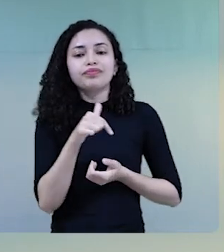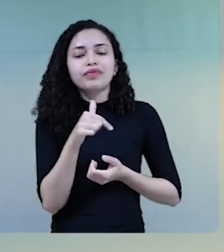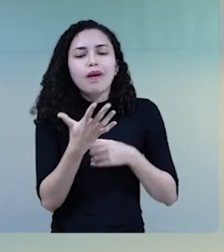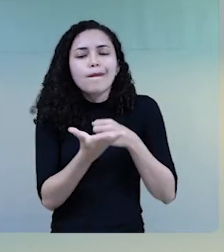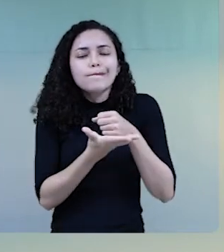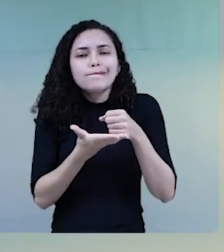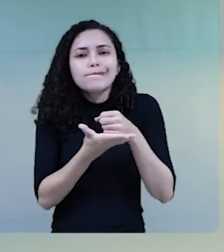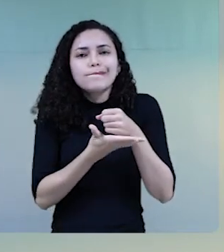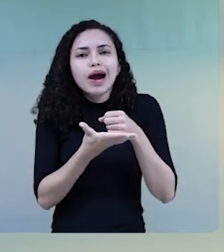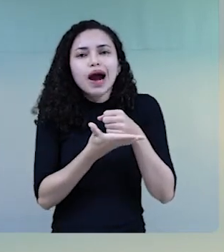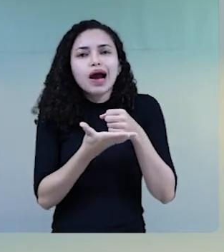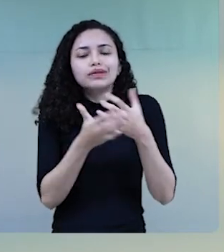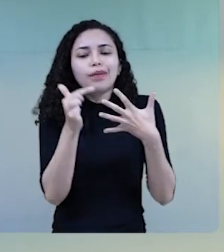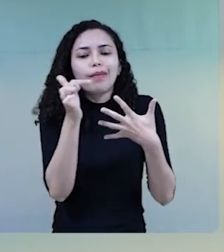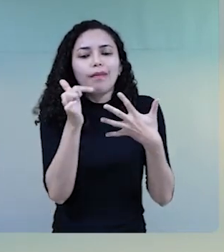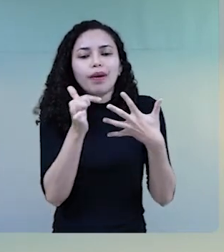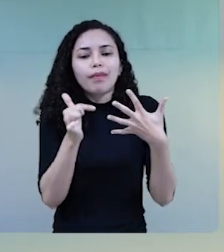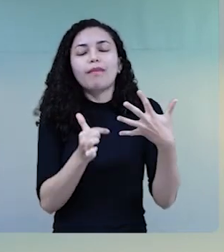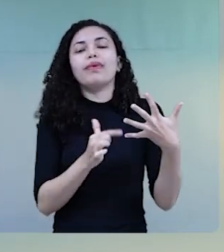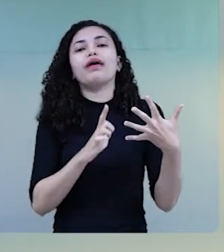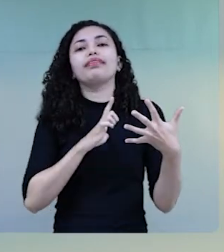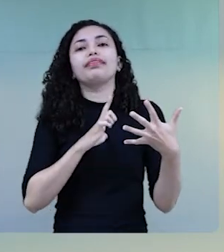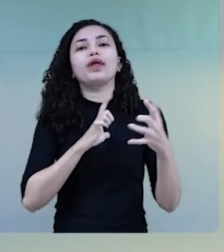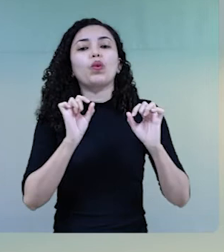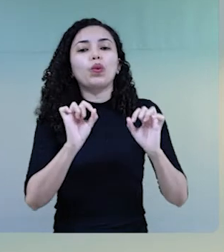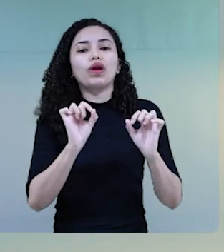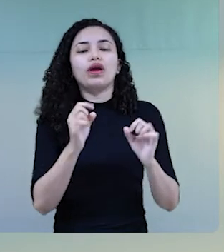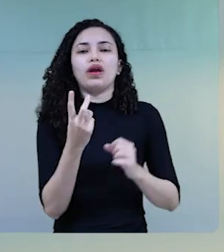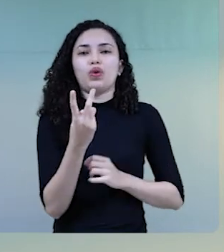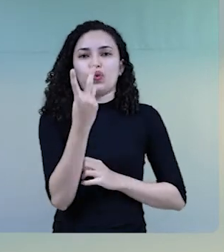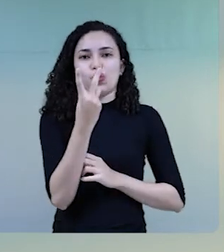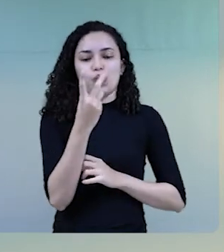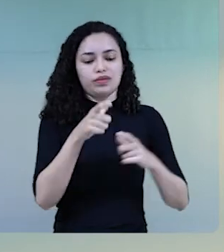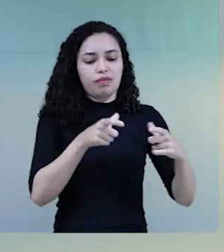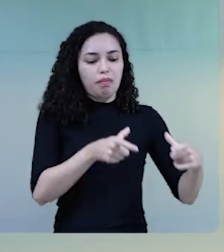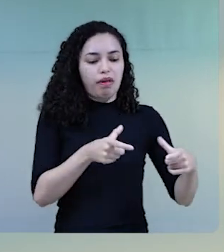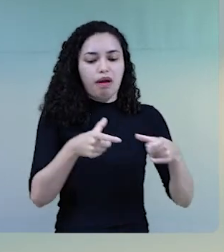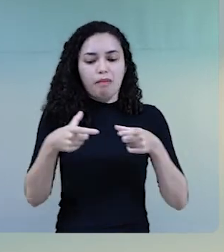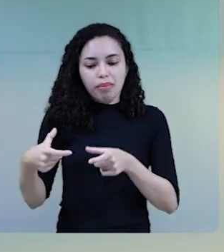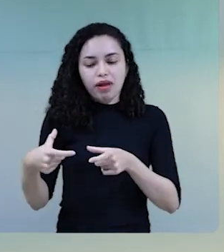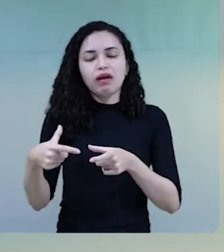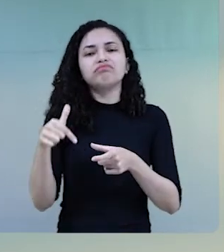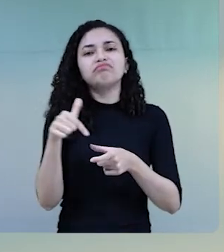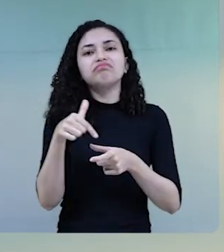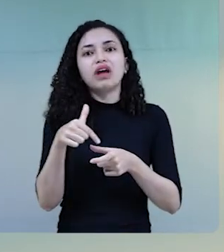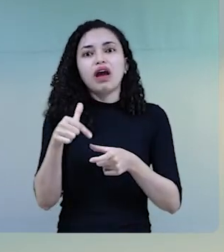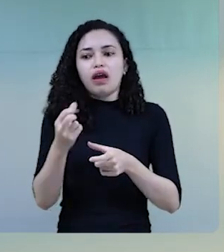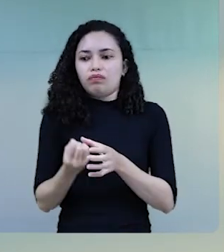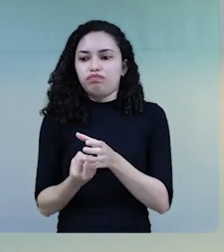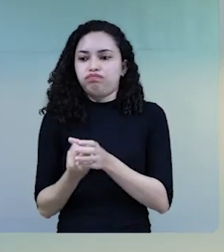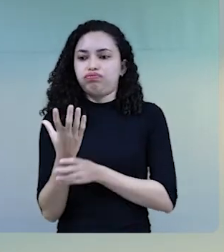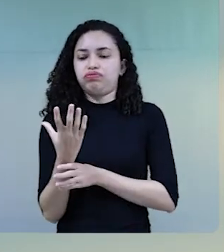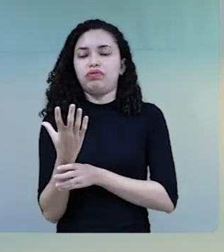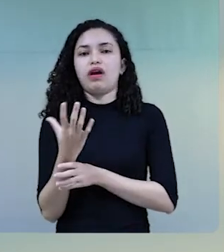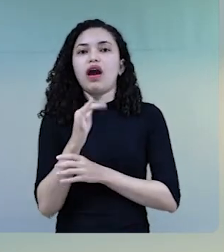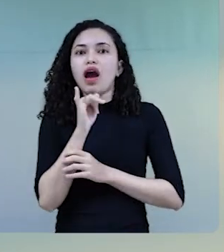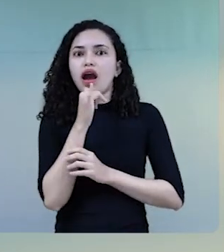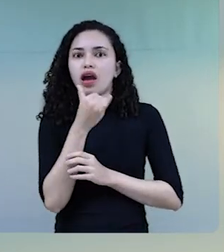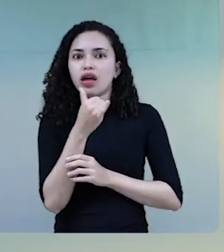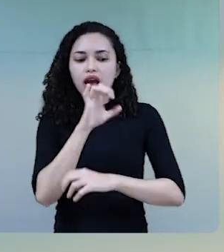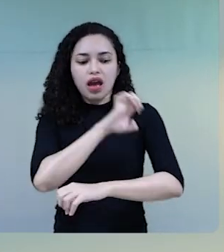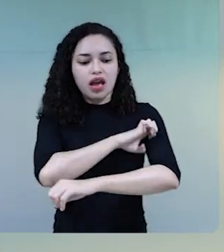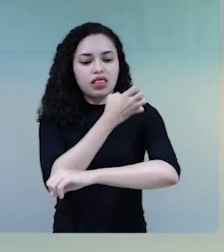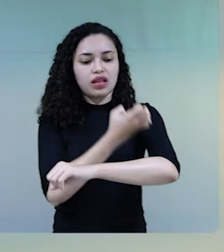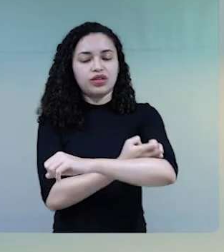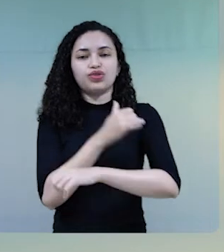de um gerador. Ele possui duas placas, que é o que vai produzir a tua corrente elétrica, que é a diferença de potencial, e dentro do próprio